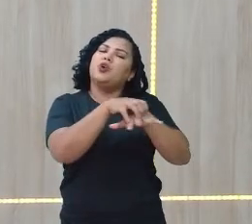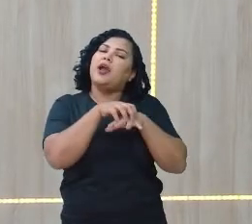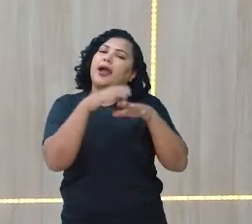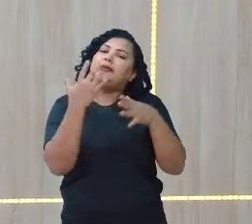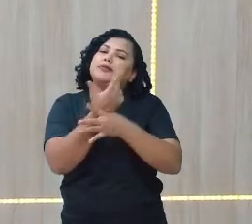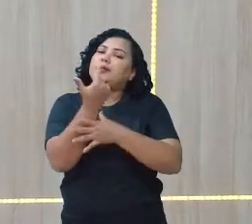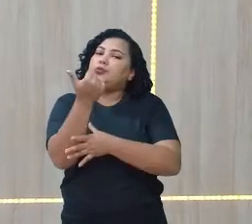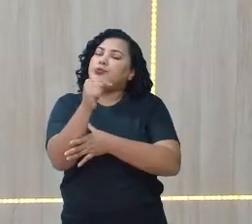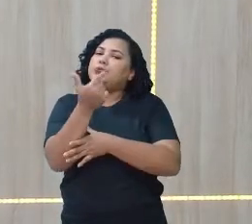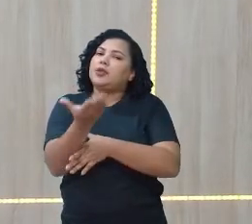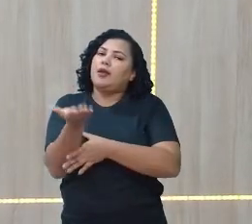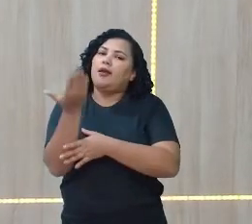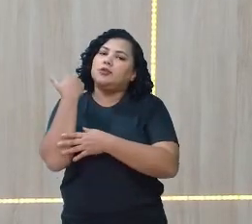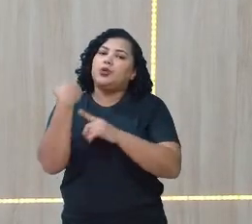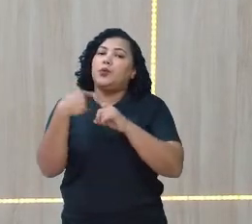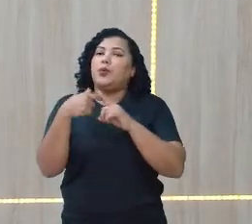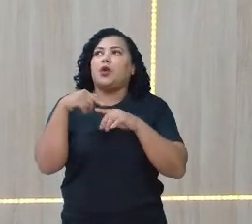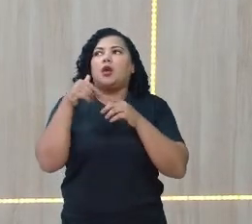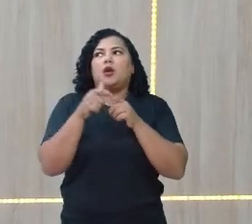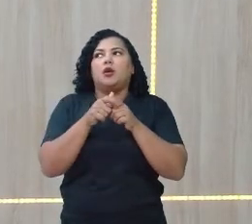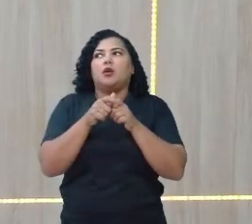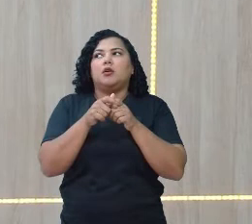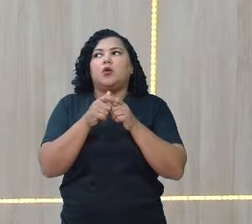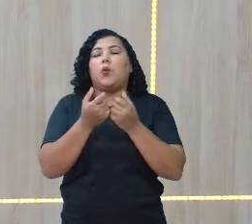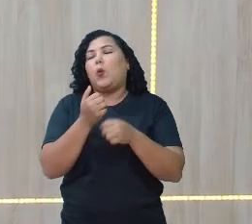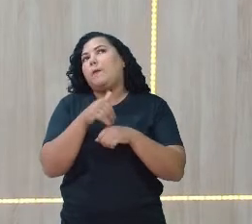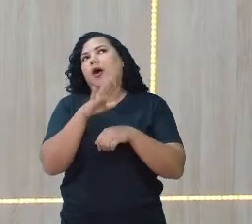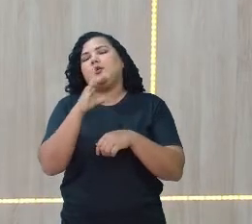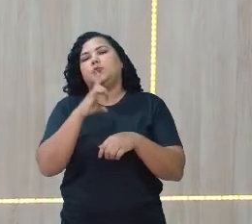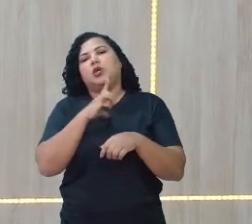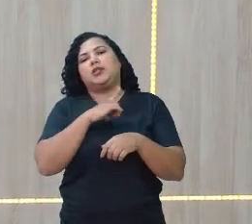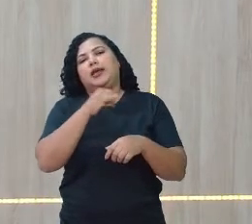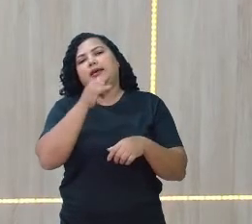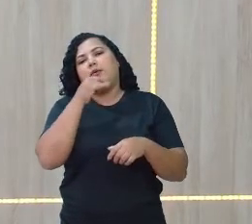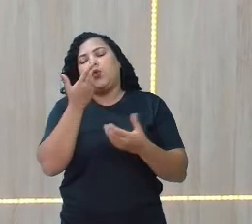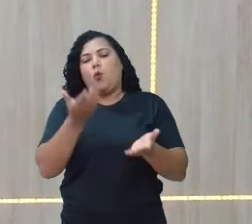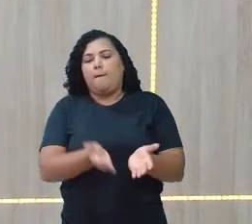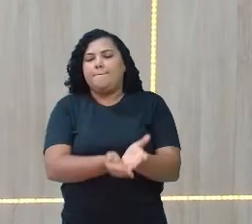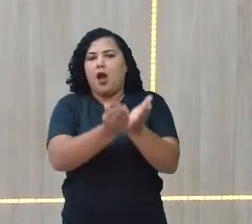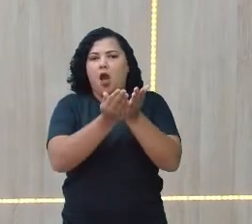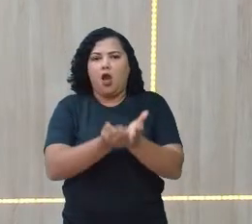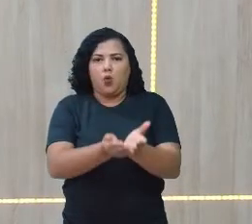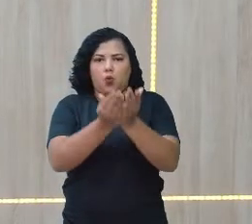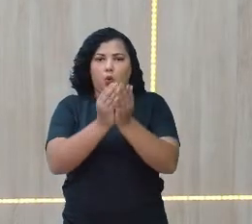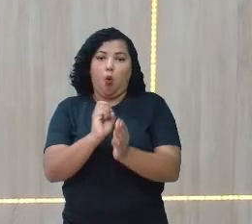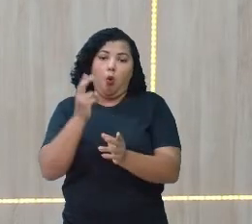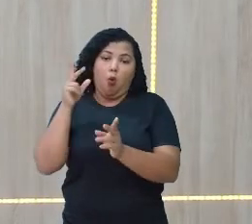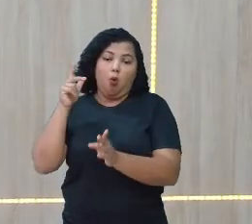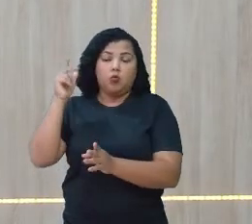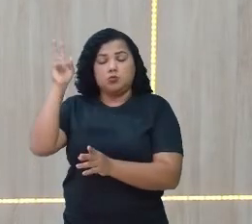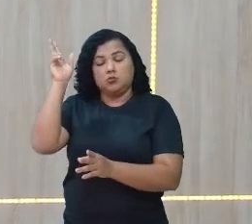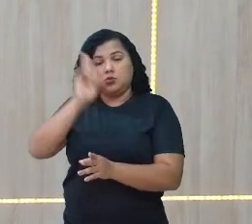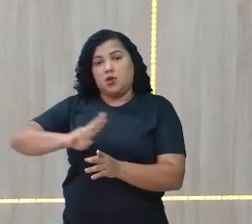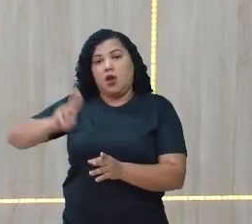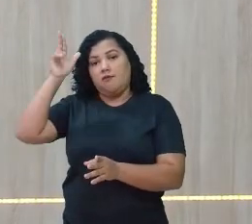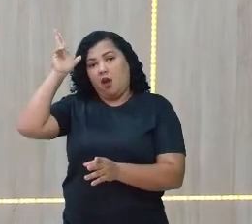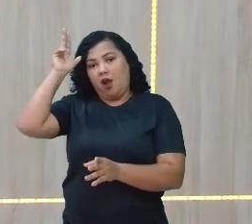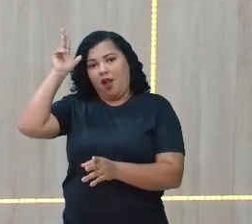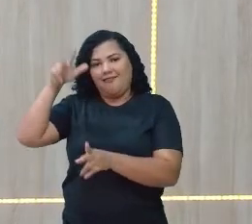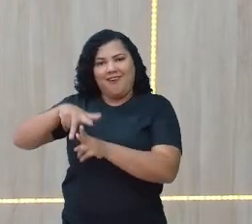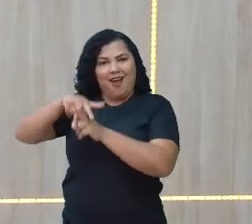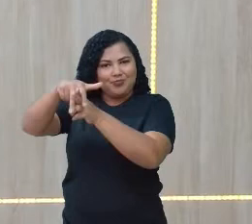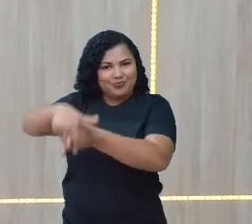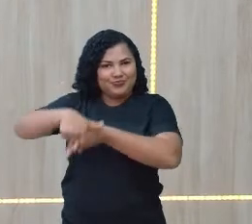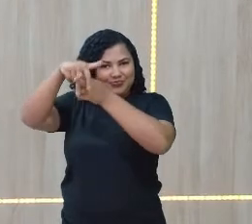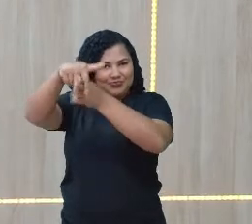até então, porque o máximo que a gente tinha, claro, as pessoas se locomoviam, né? Muitas vezes de barco, né, a cavalo, né, ainda existia, né, a gente está falando do